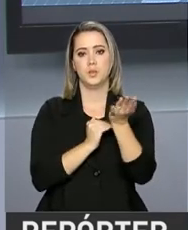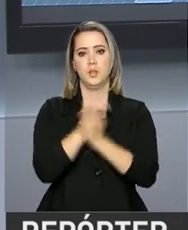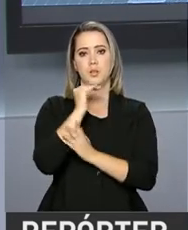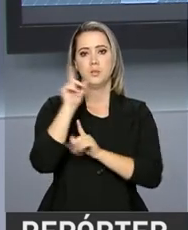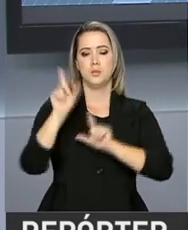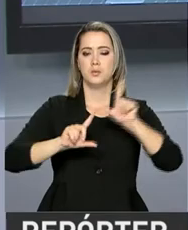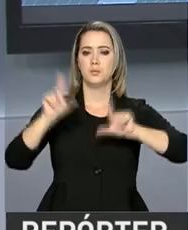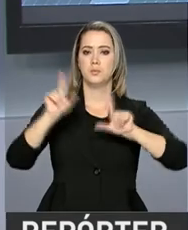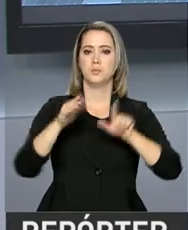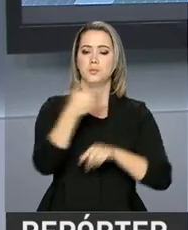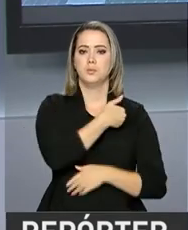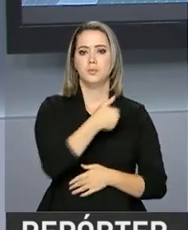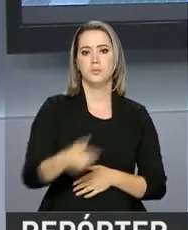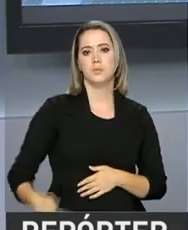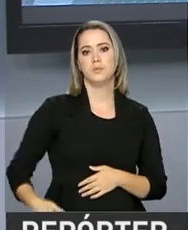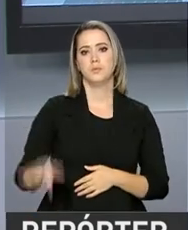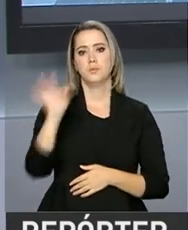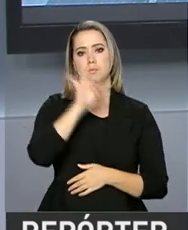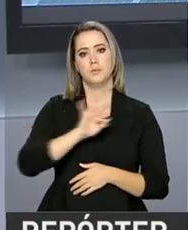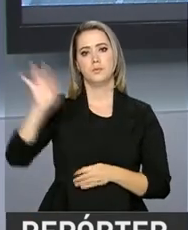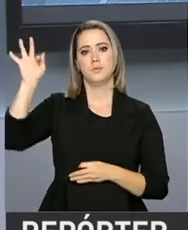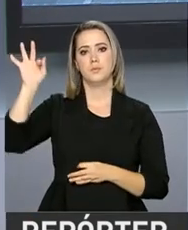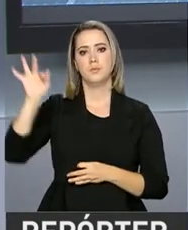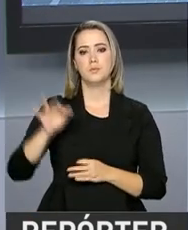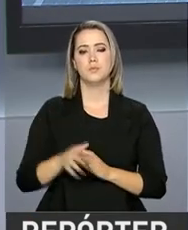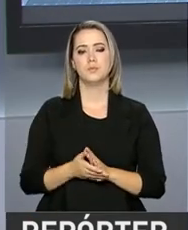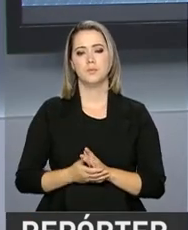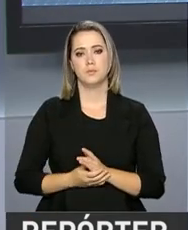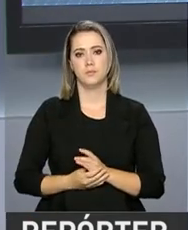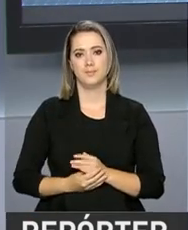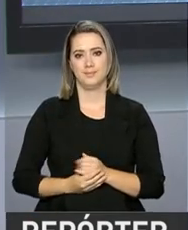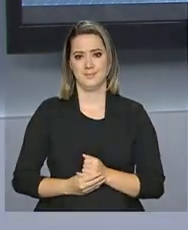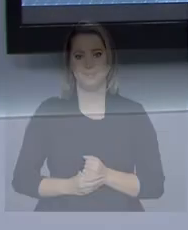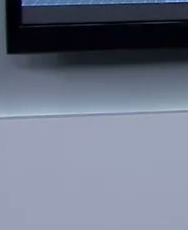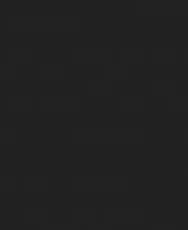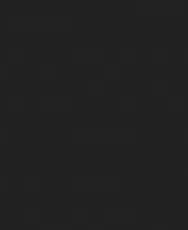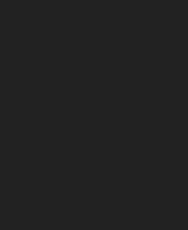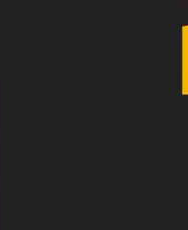e continue com a gente aqui na nbr a tv do governo federal